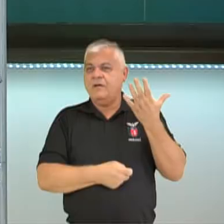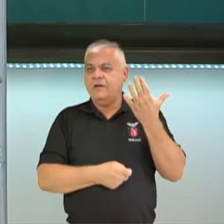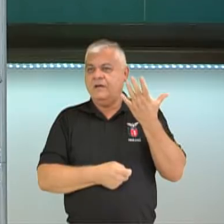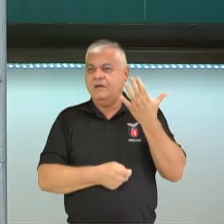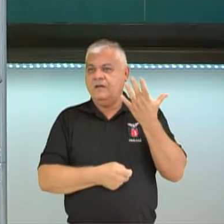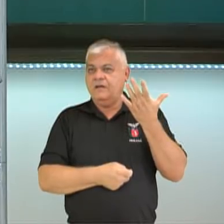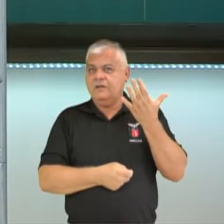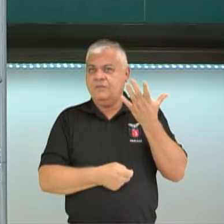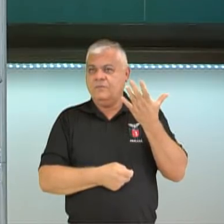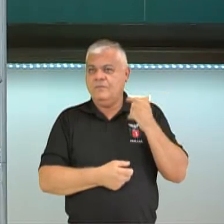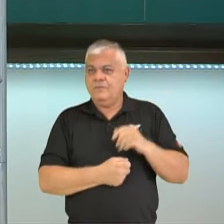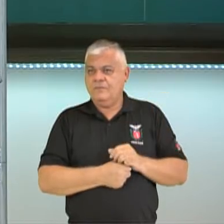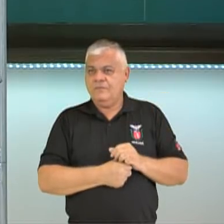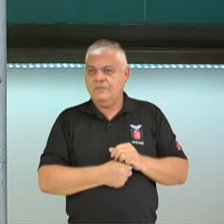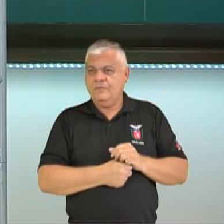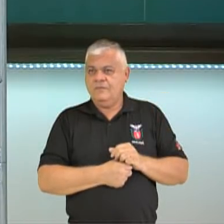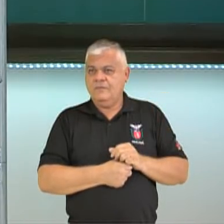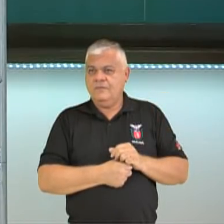mão